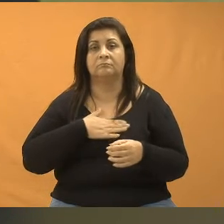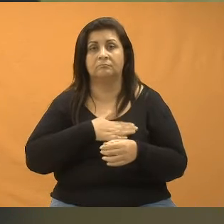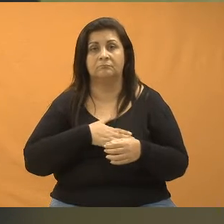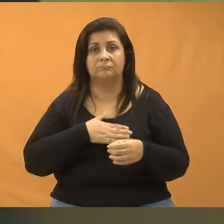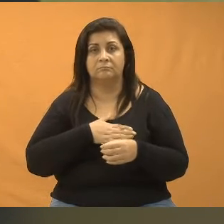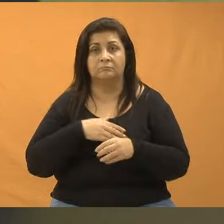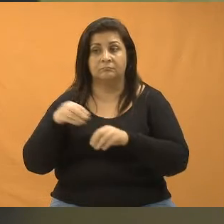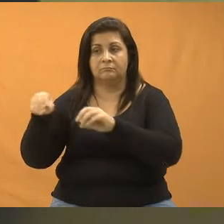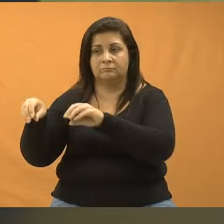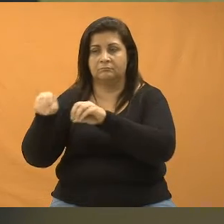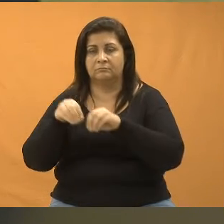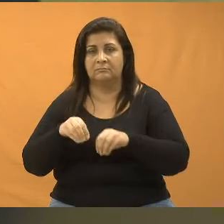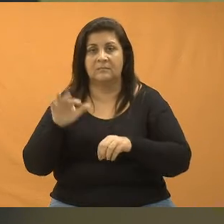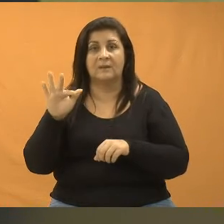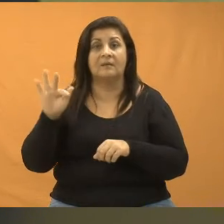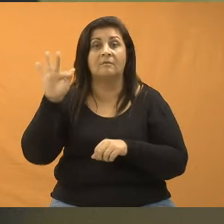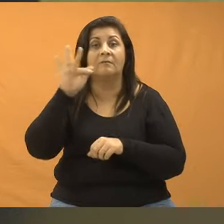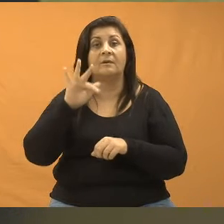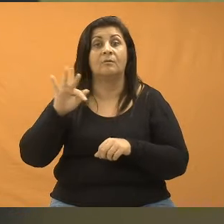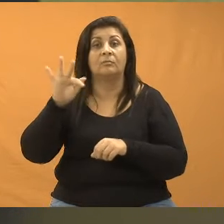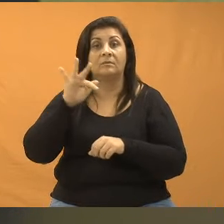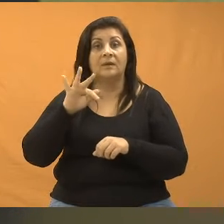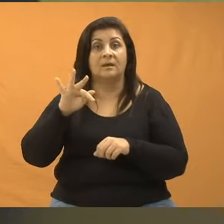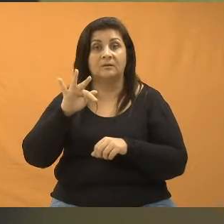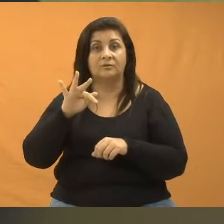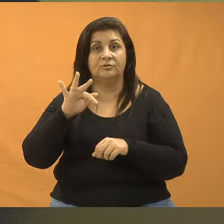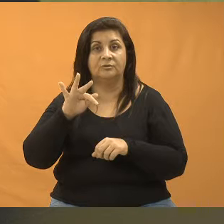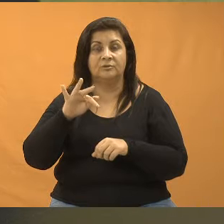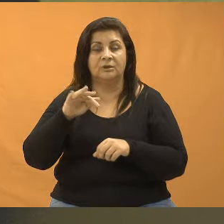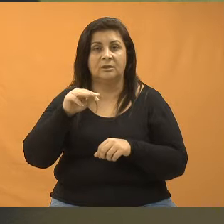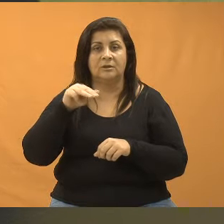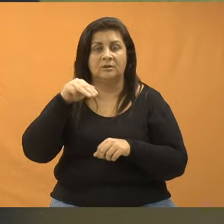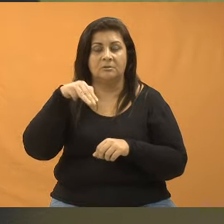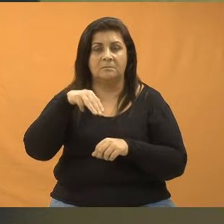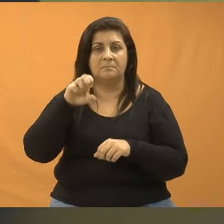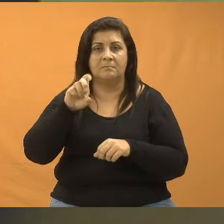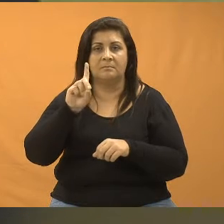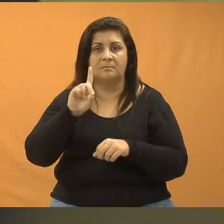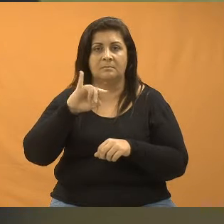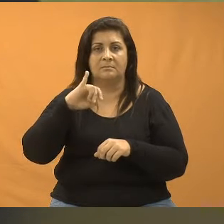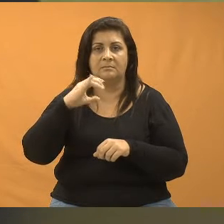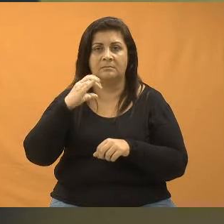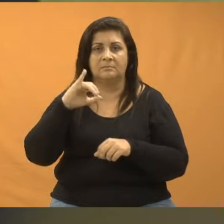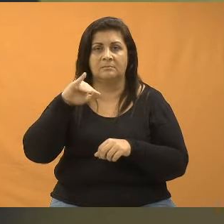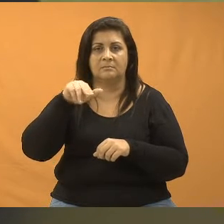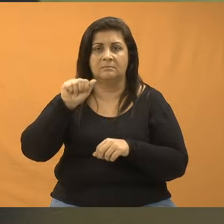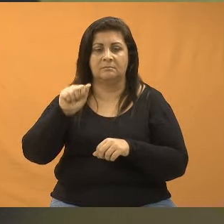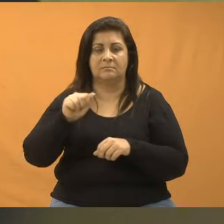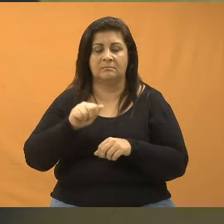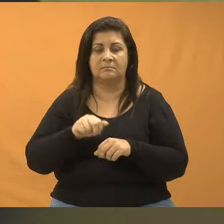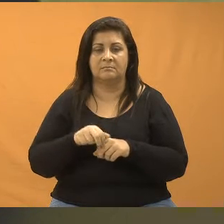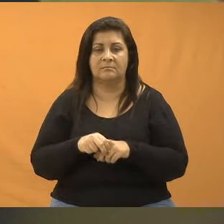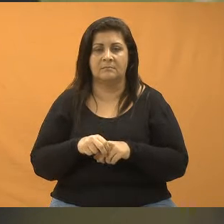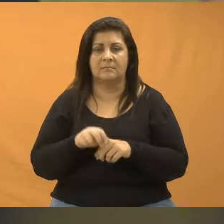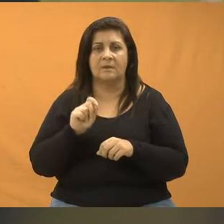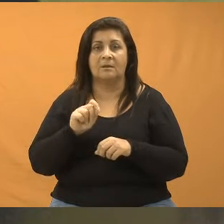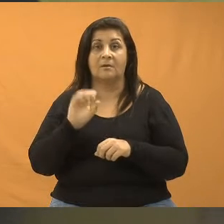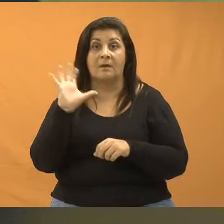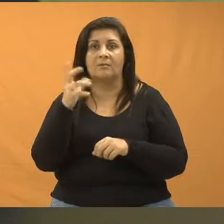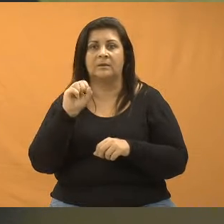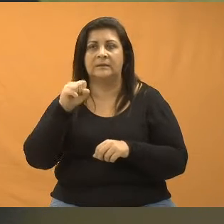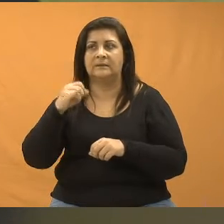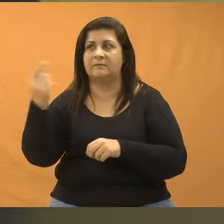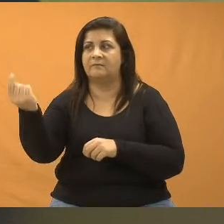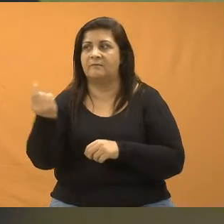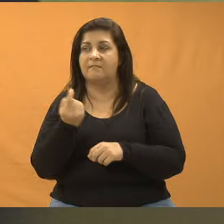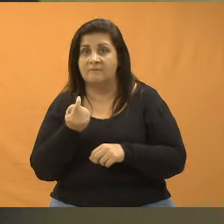trazer faculdade de medicina para próximo da Santa Casa, né? Porque o que acontece quando você traz uma faculdade de medicina,